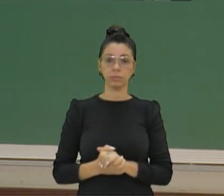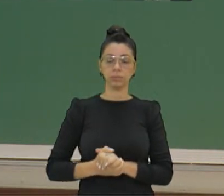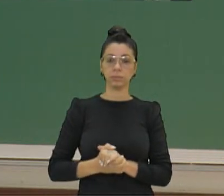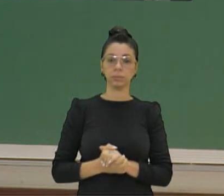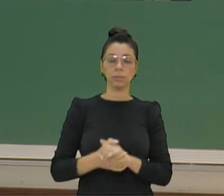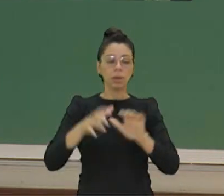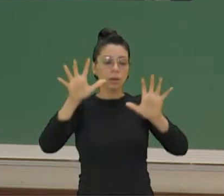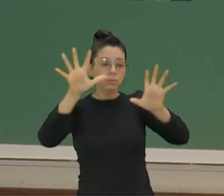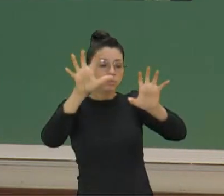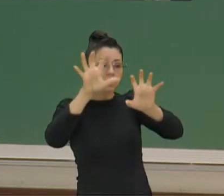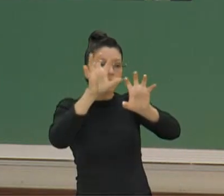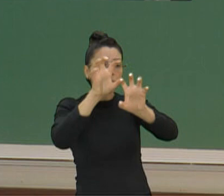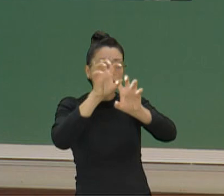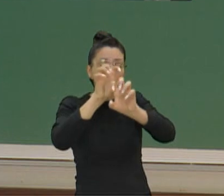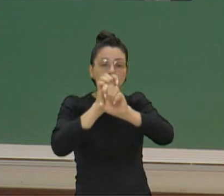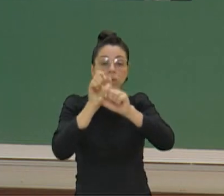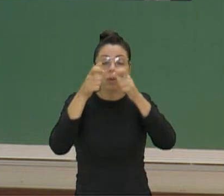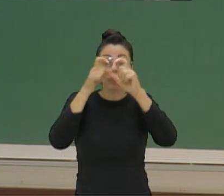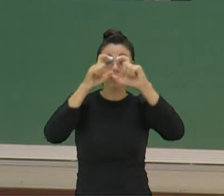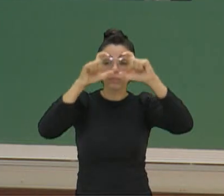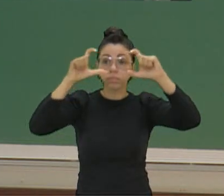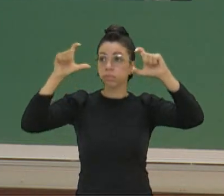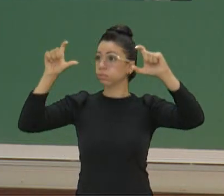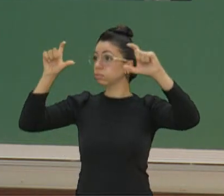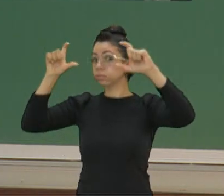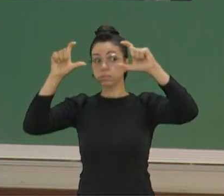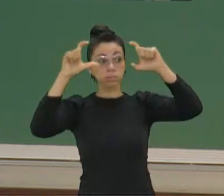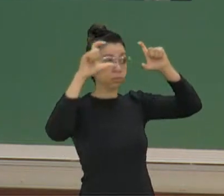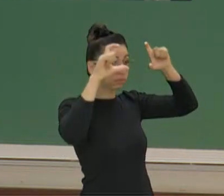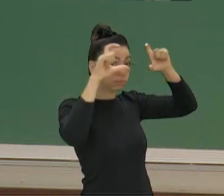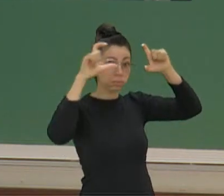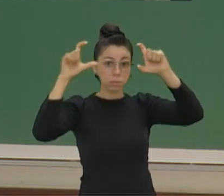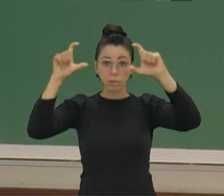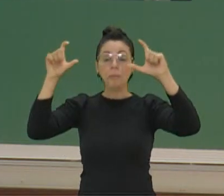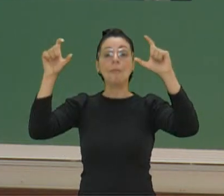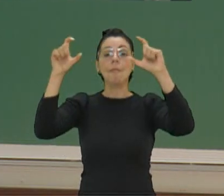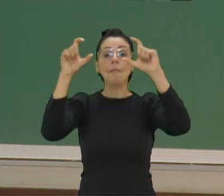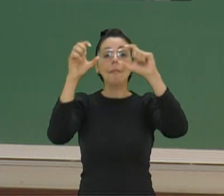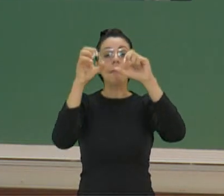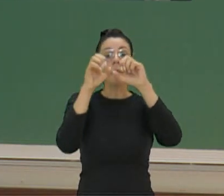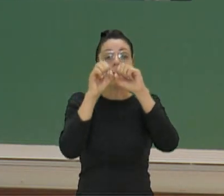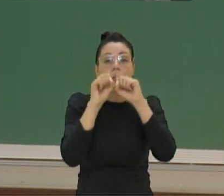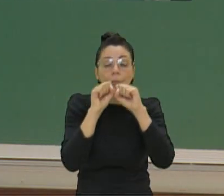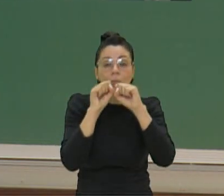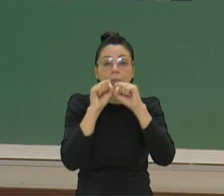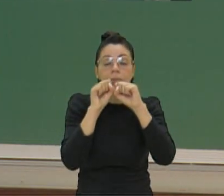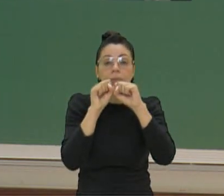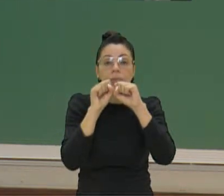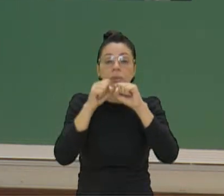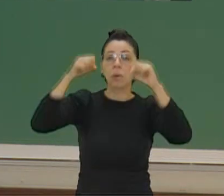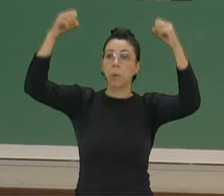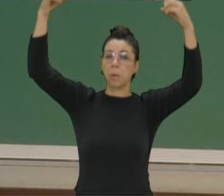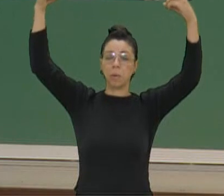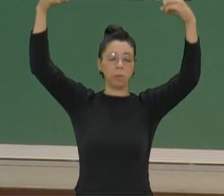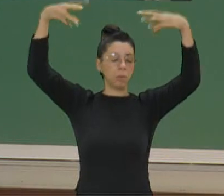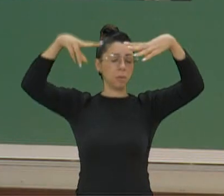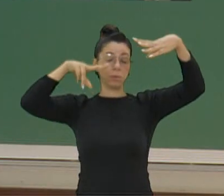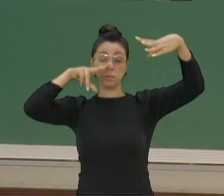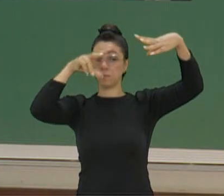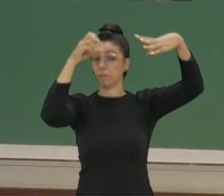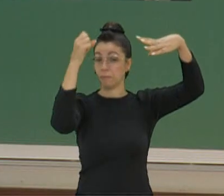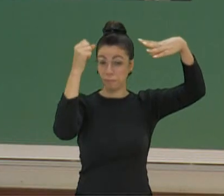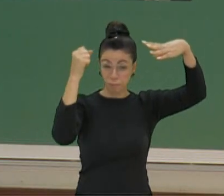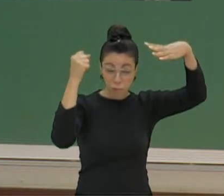grandona para capturar o máximo de luz no ambiente. Contraiu, ficou pequenininha assim? Tem muita luz no ambiente,